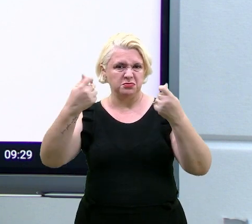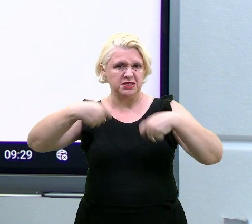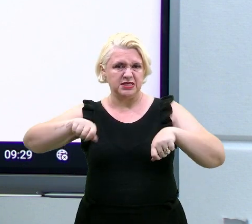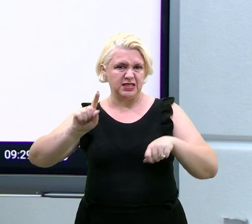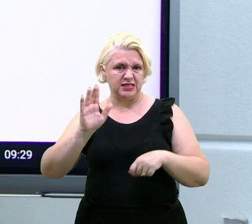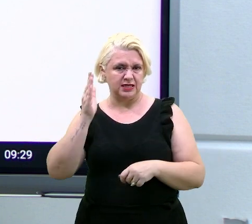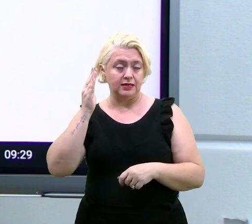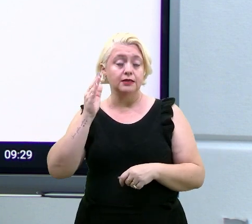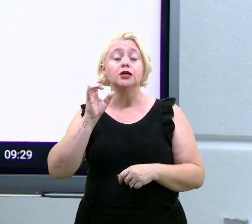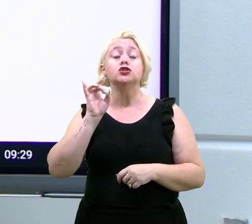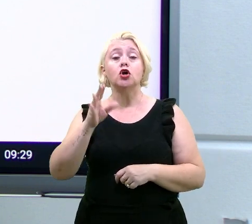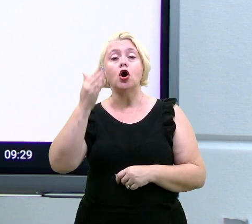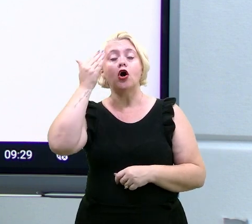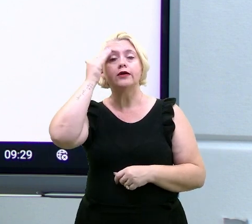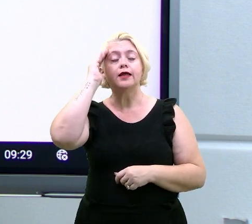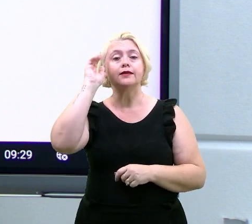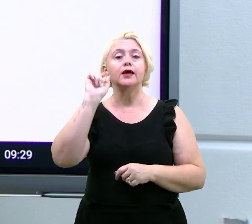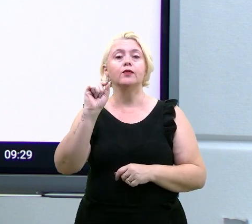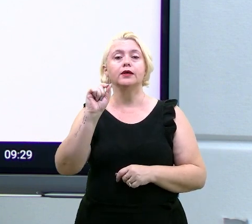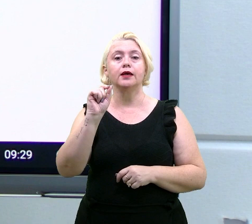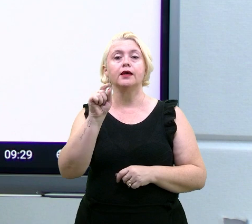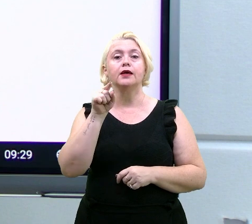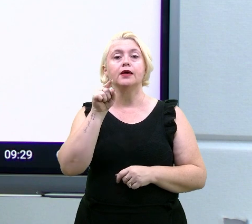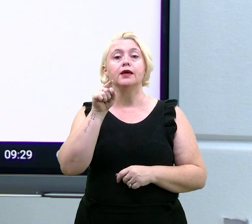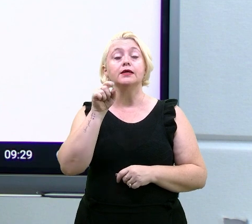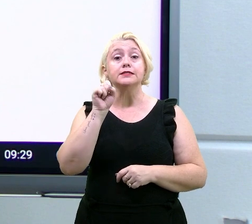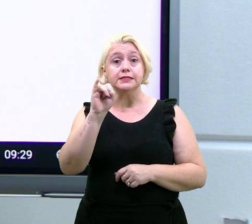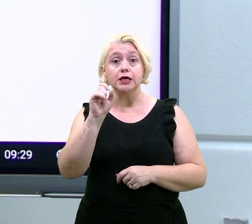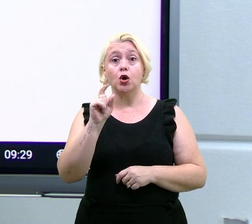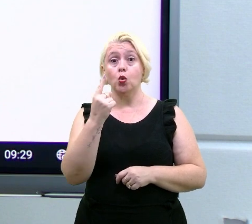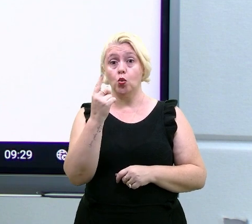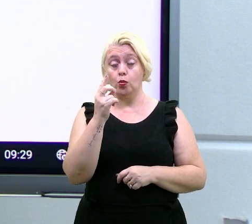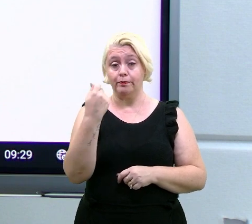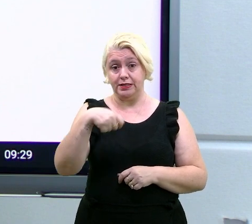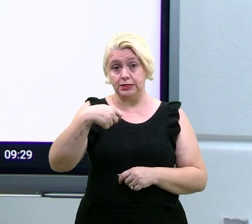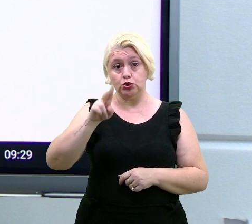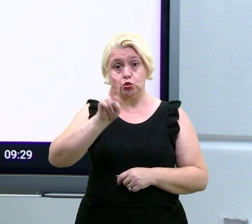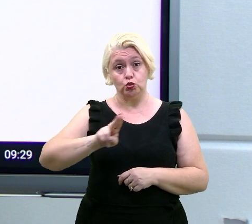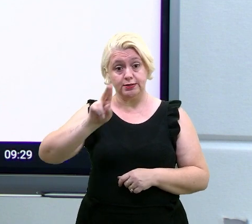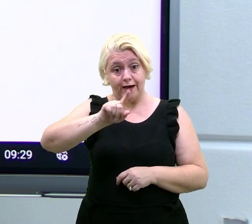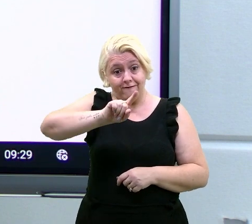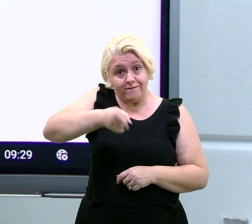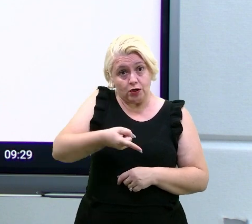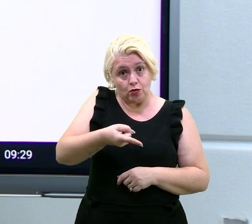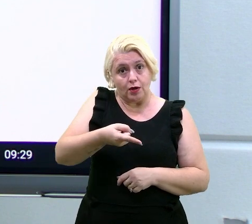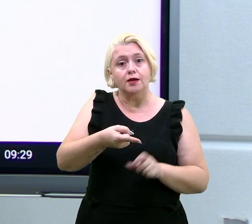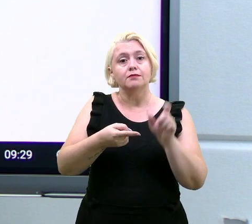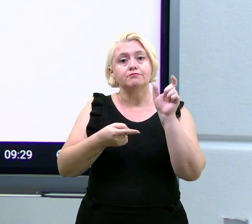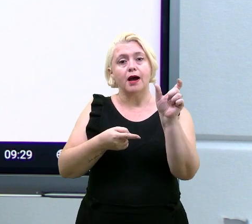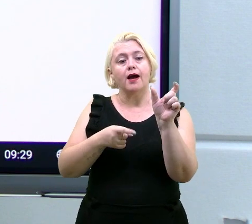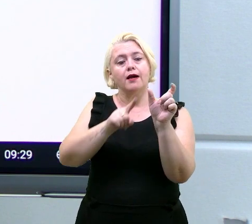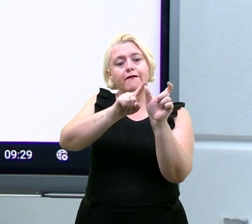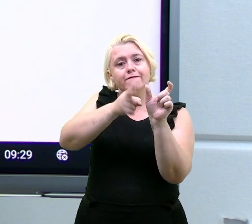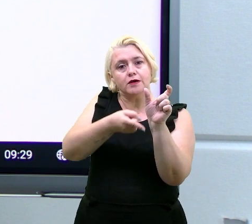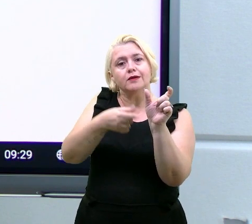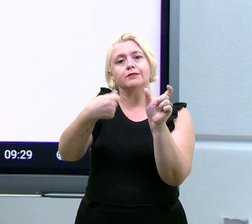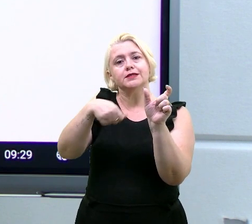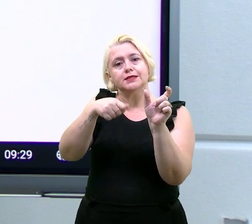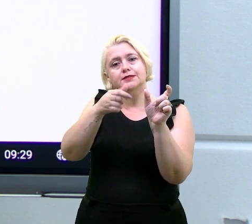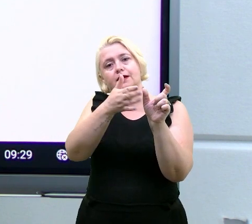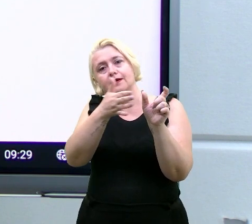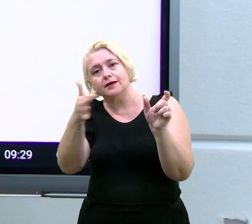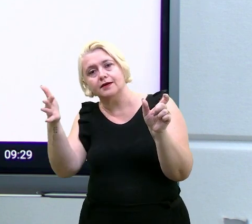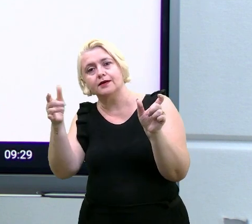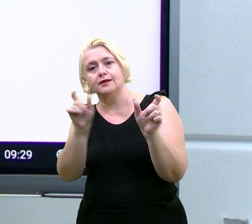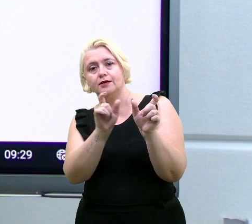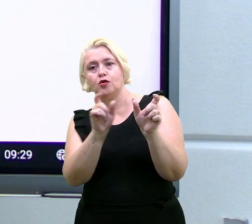é entender e saber que eu uso uma vírgula sempre depois dessas expressões de contextualização